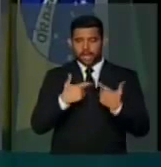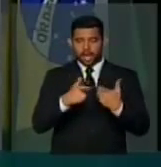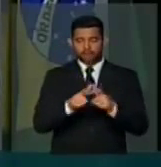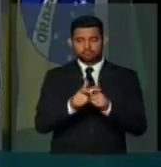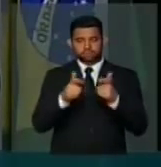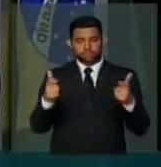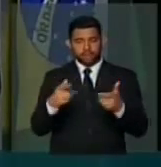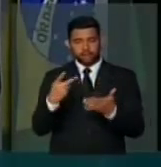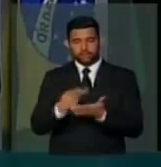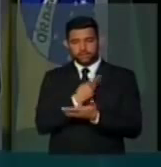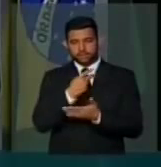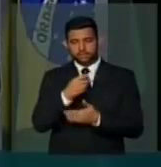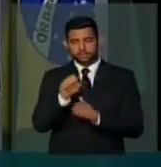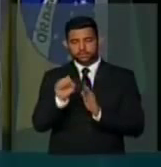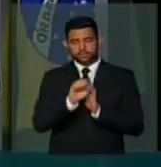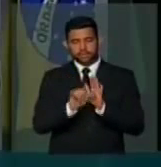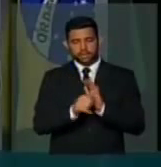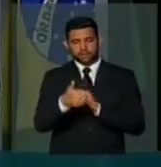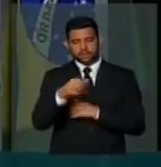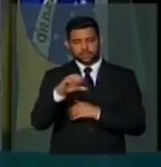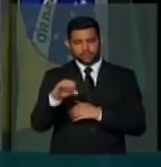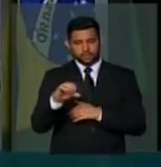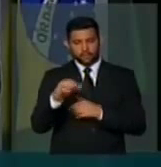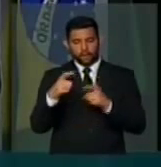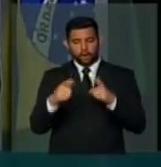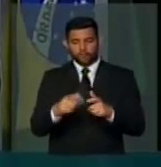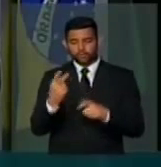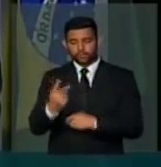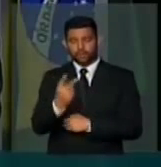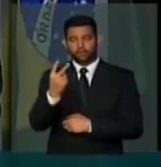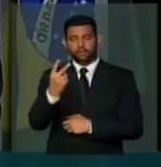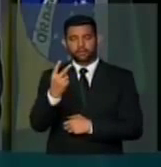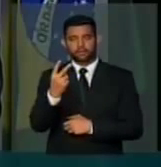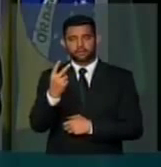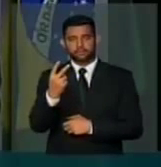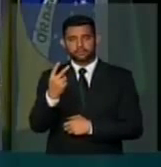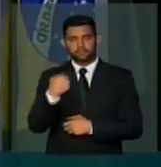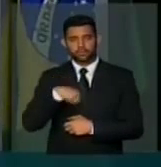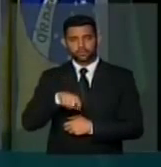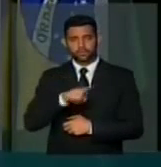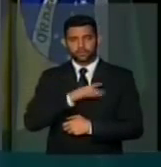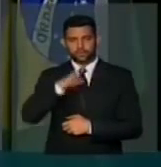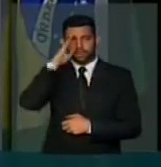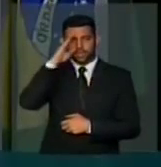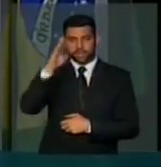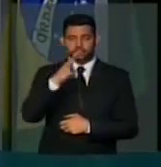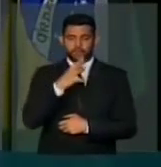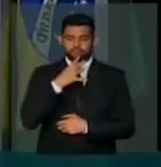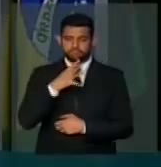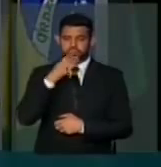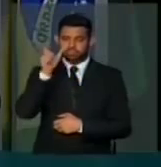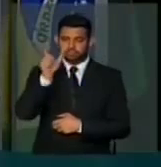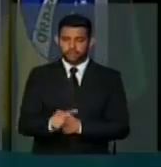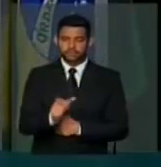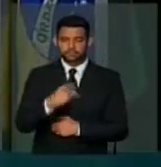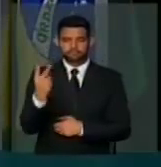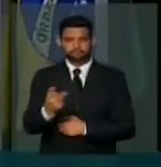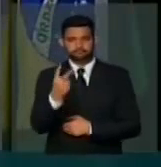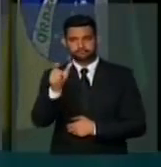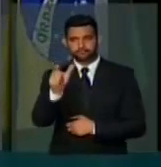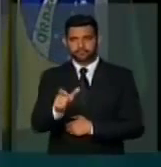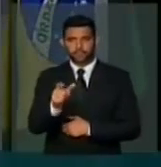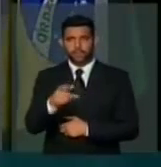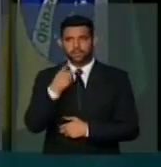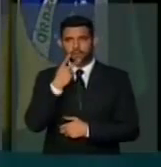envolveu, ocorrido no século XIX, onde o valor do nosso exército foi reconhecido. No que se